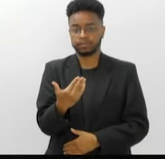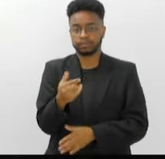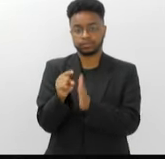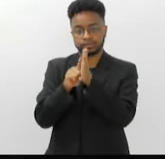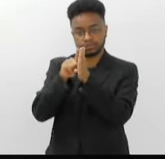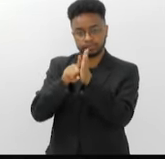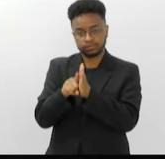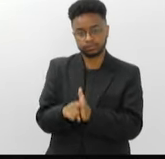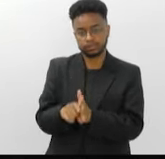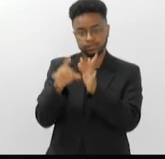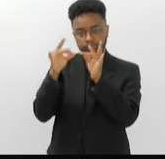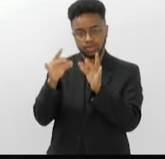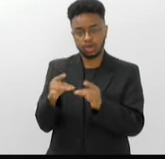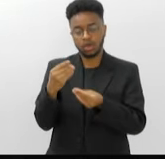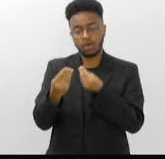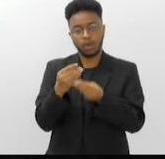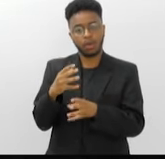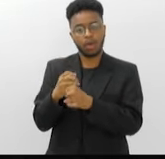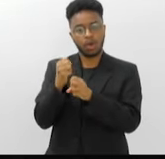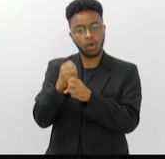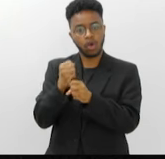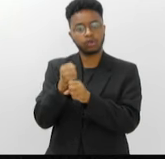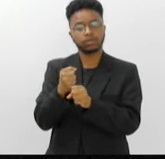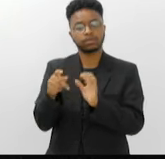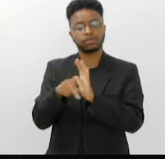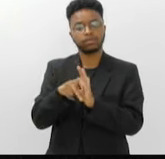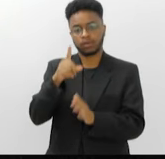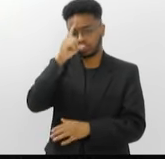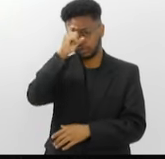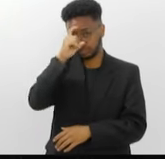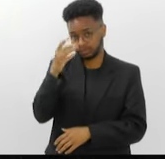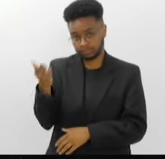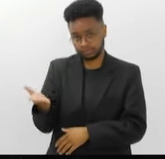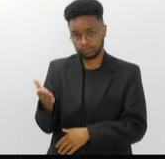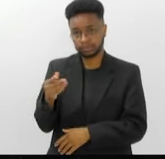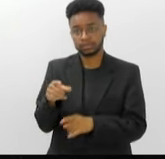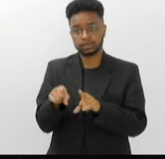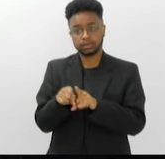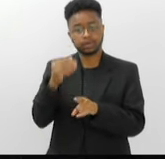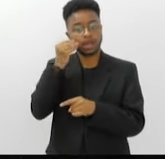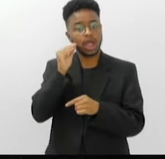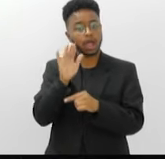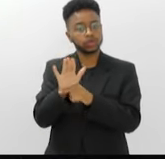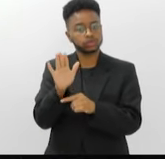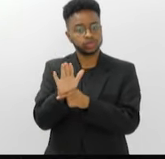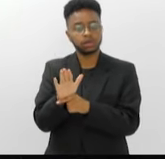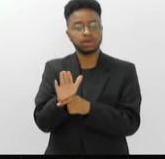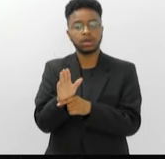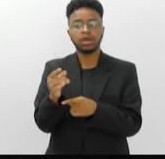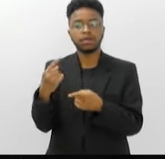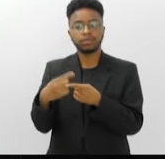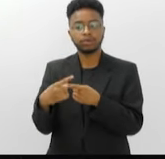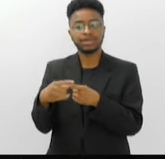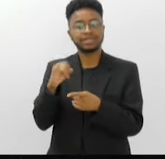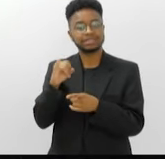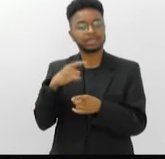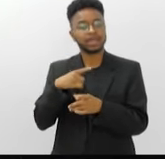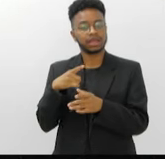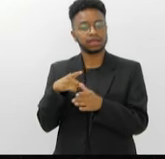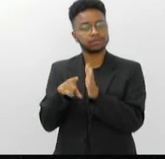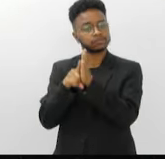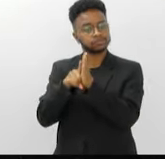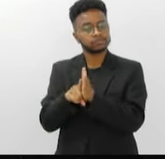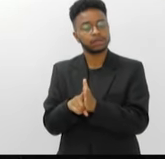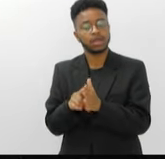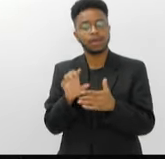auditoria nas contas do Hospital São José do Avaí, isso para ajudá-los, porque com a auditoria vai aparecer o quanto